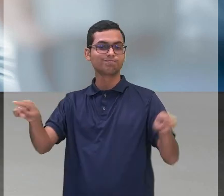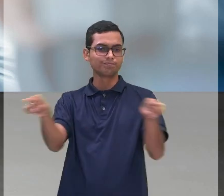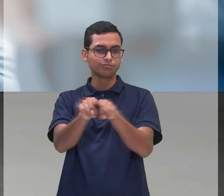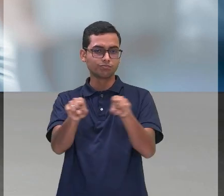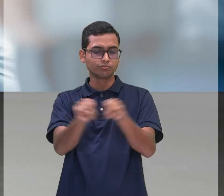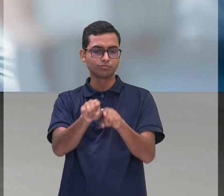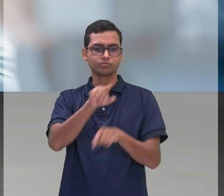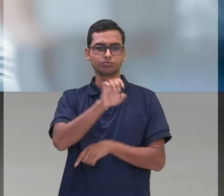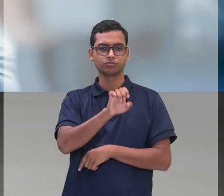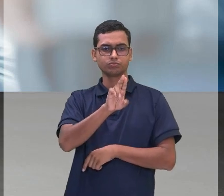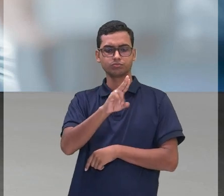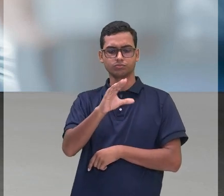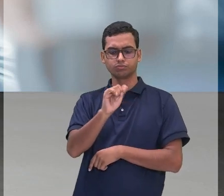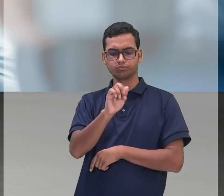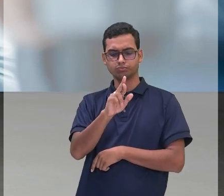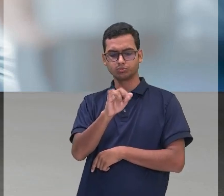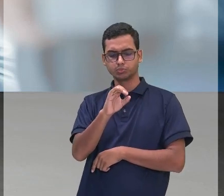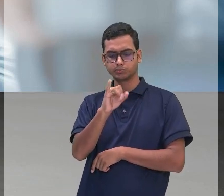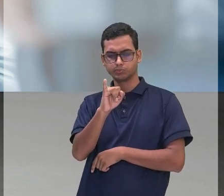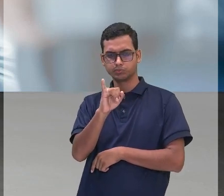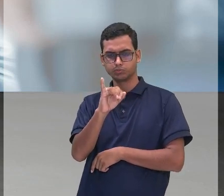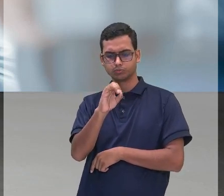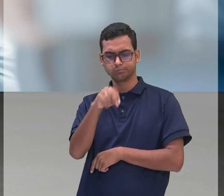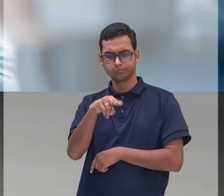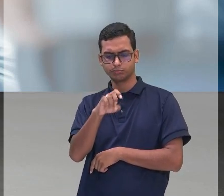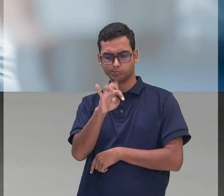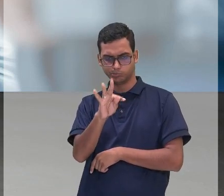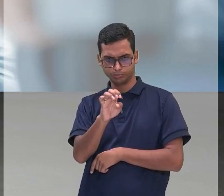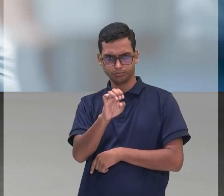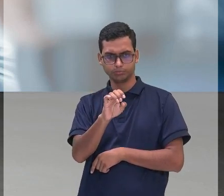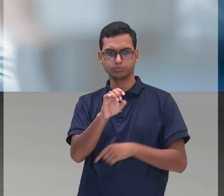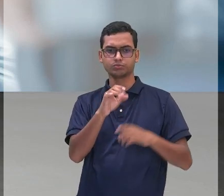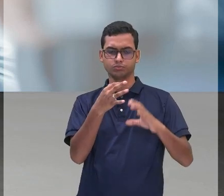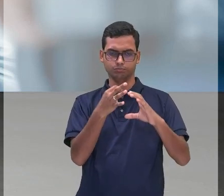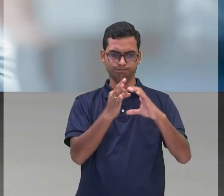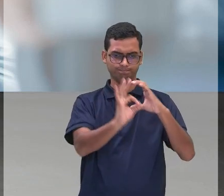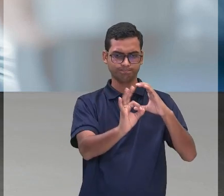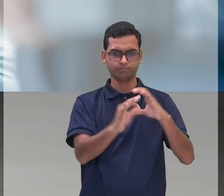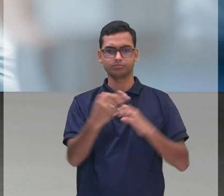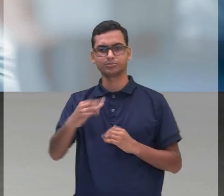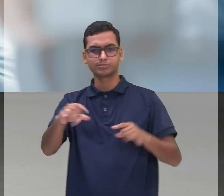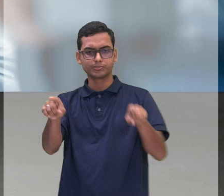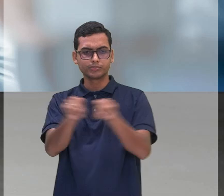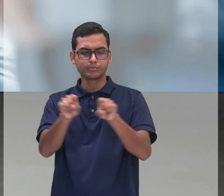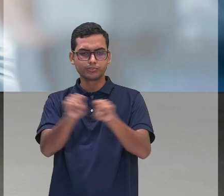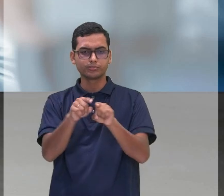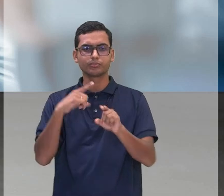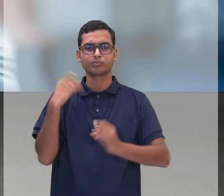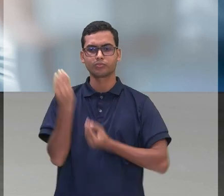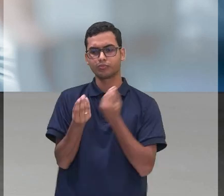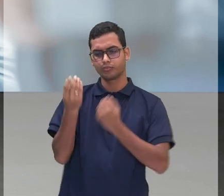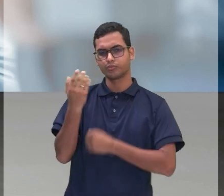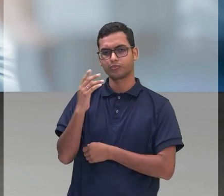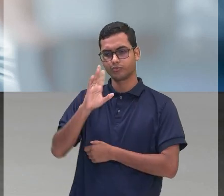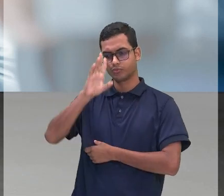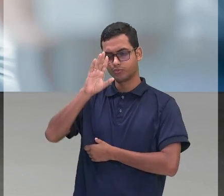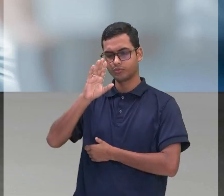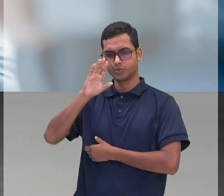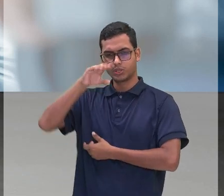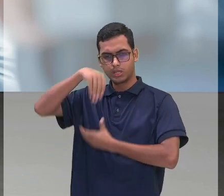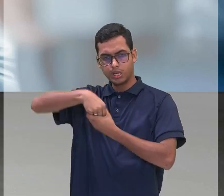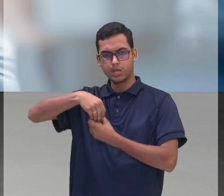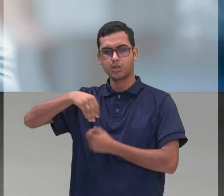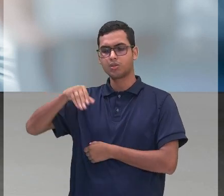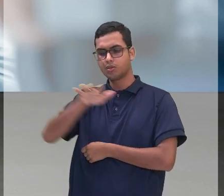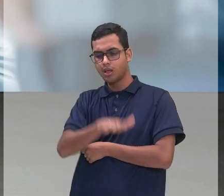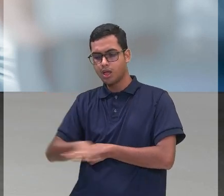que maneira ela pode ser utilizada, por exemplo, na biotecnologia. E aí, a célula procarionte é aquela